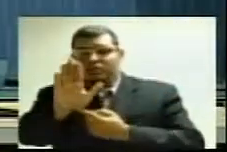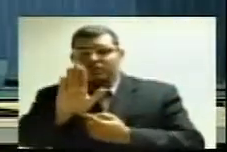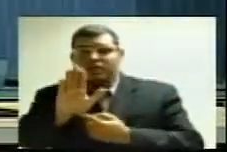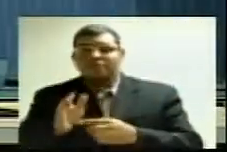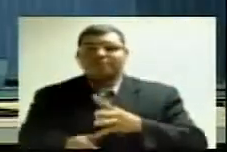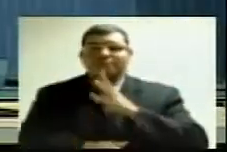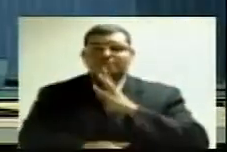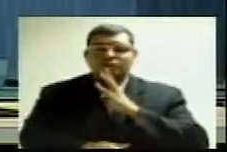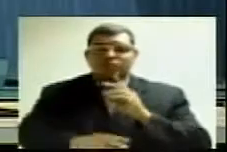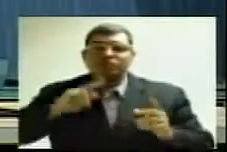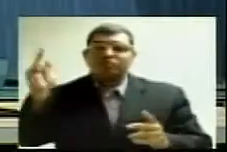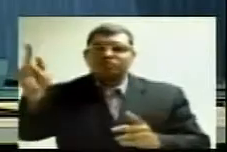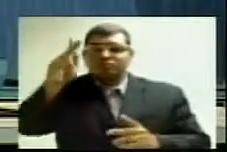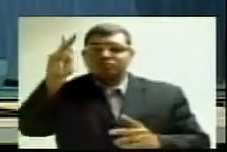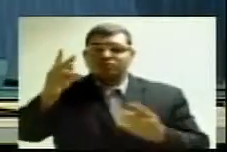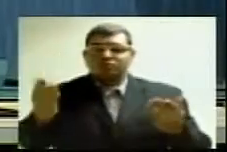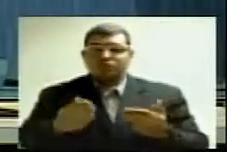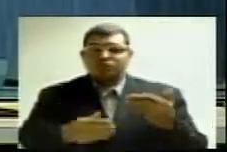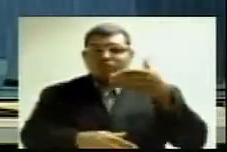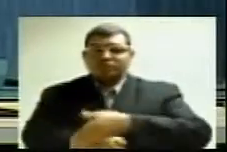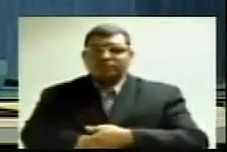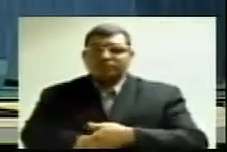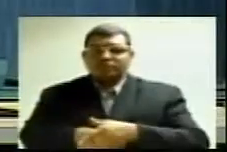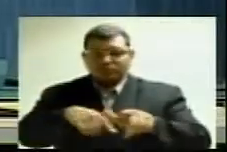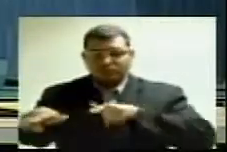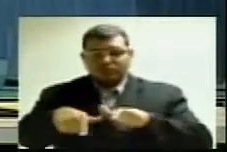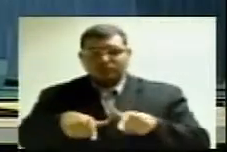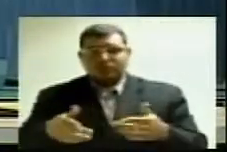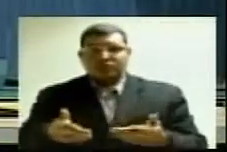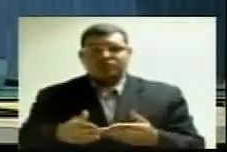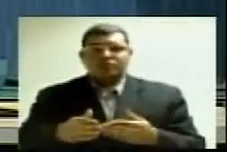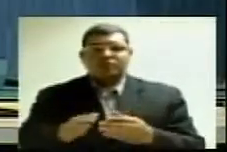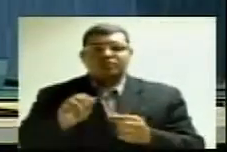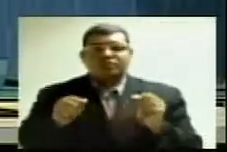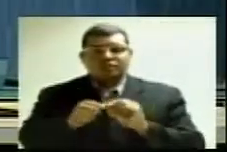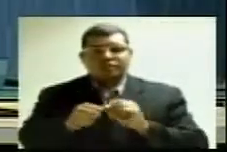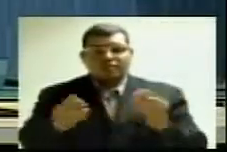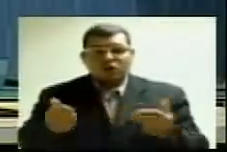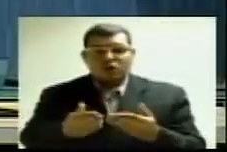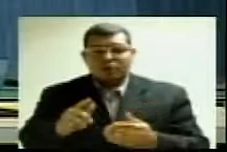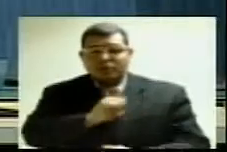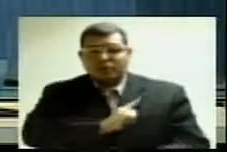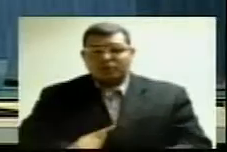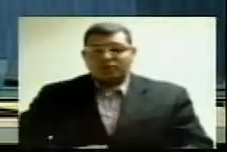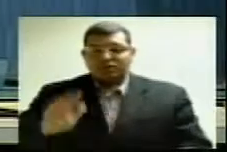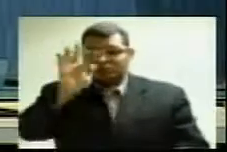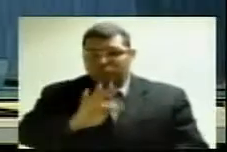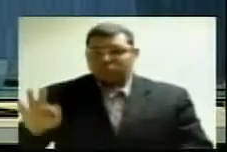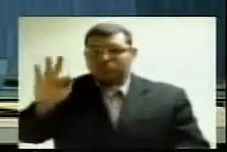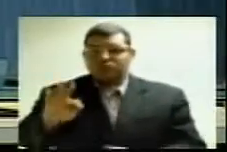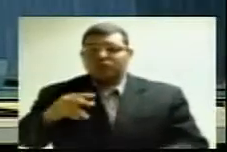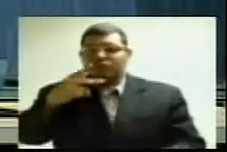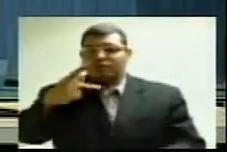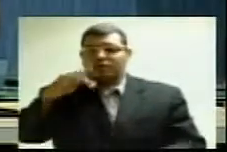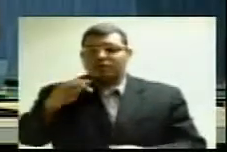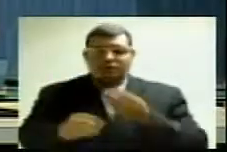que reconhece e valoriza o passo da estabilidade econômica promovida pelo governo Fernando Henrique, que o